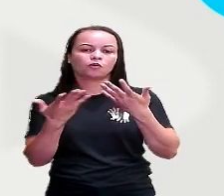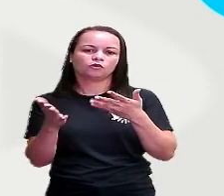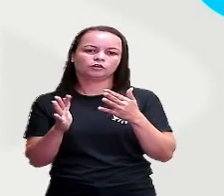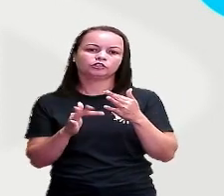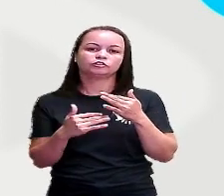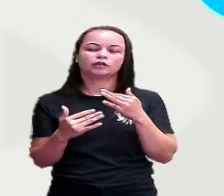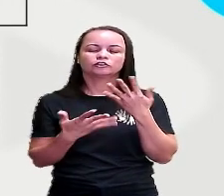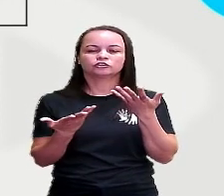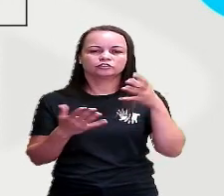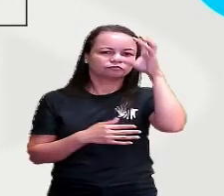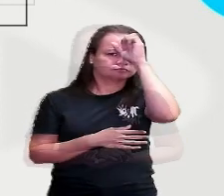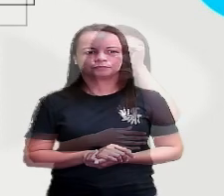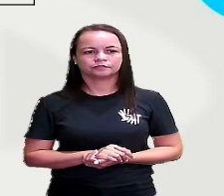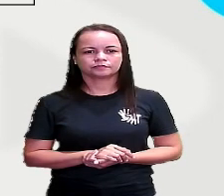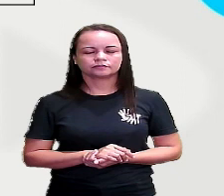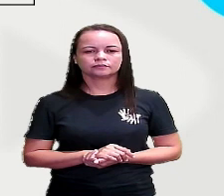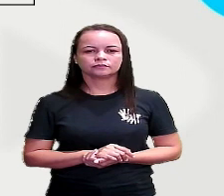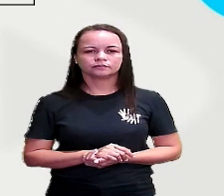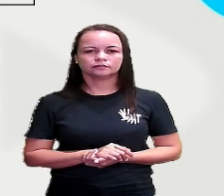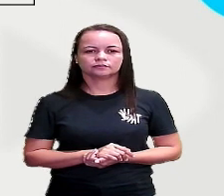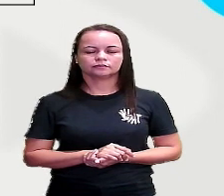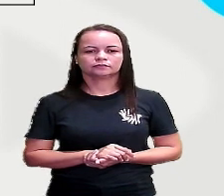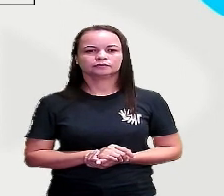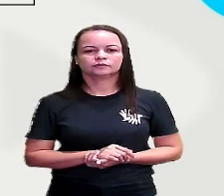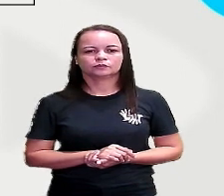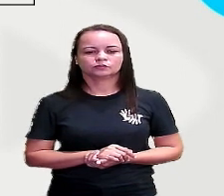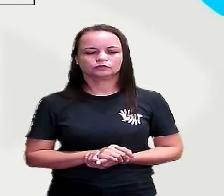quê. Então, gente,